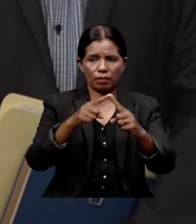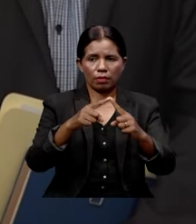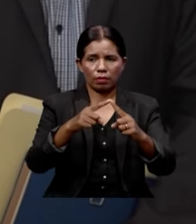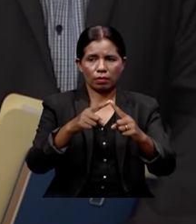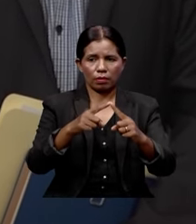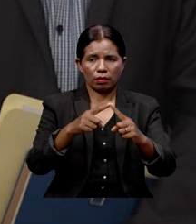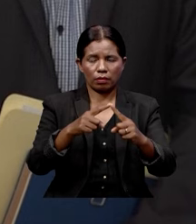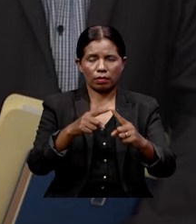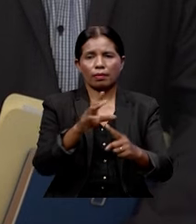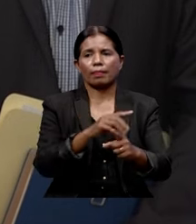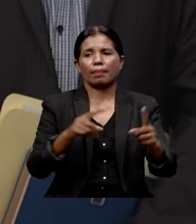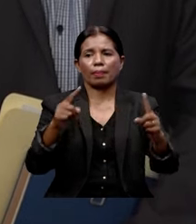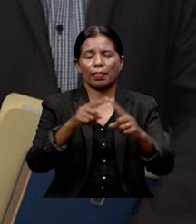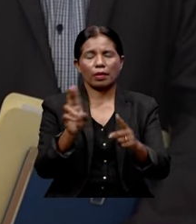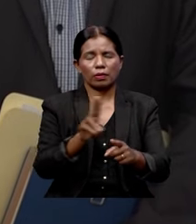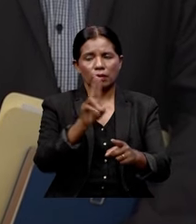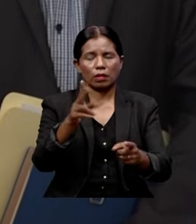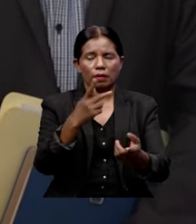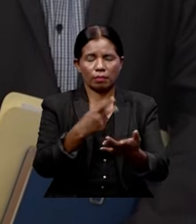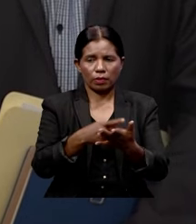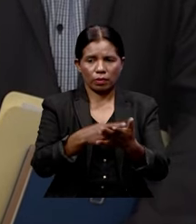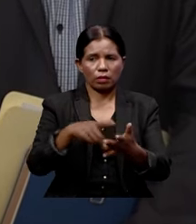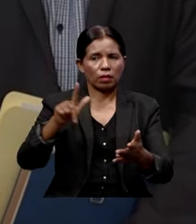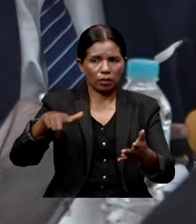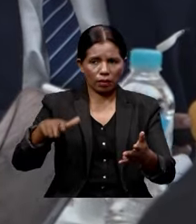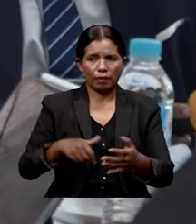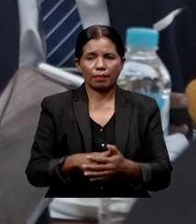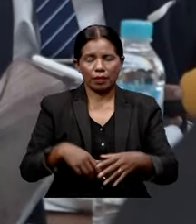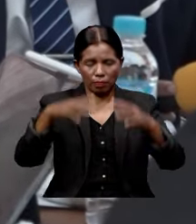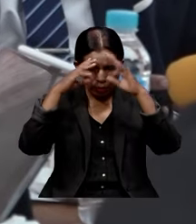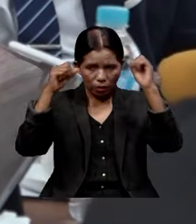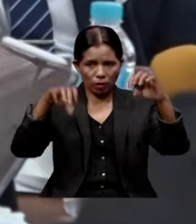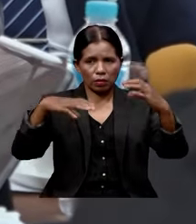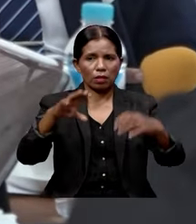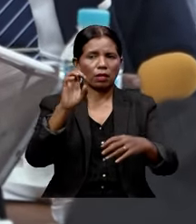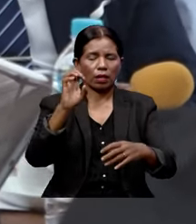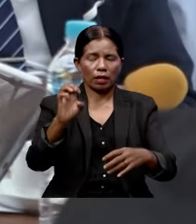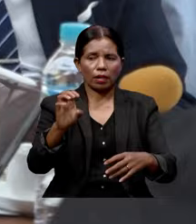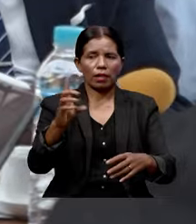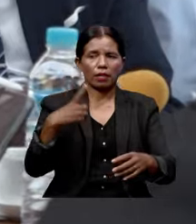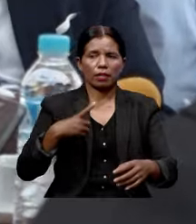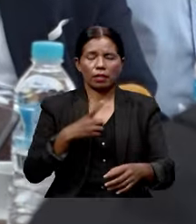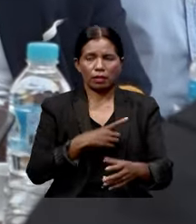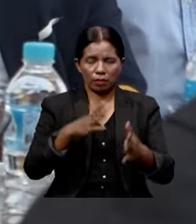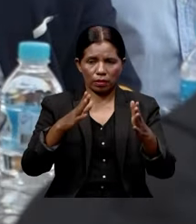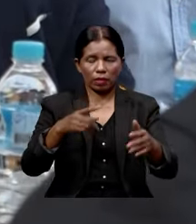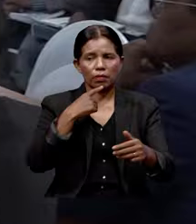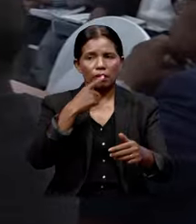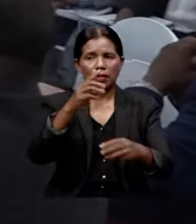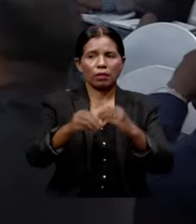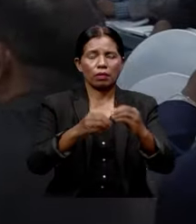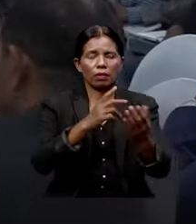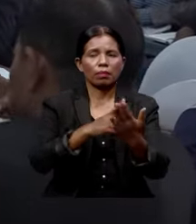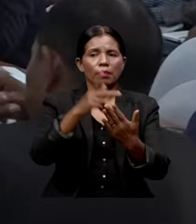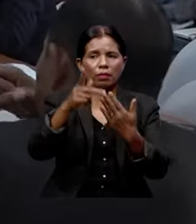para execução do projeto na tarde. Sorin Seluk, presidente da Comissão E, deputado Marcos Xavier Mos salienta, quando o